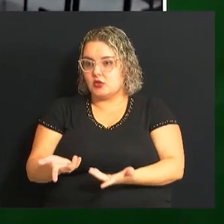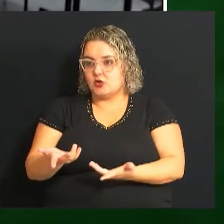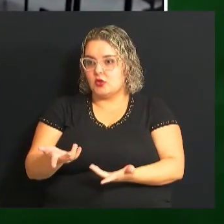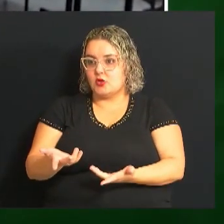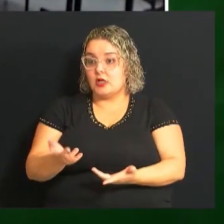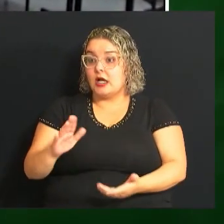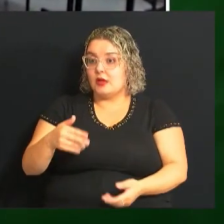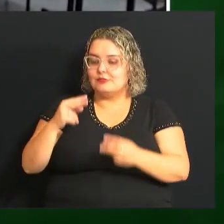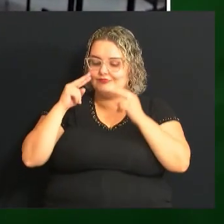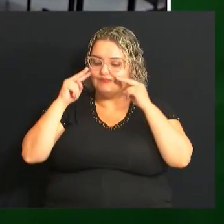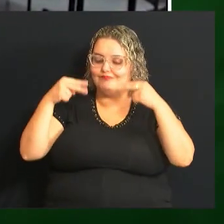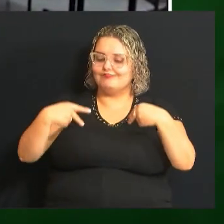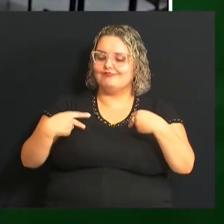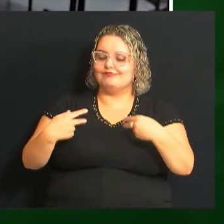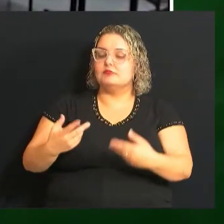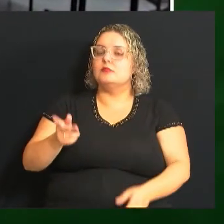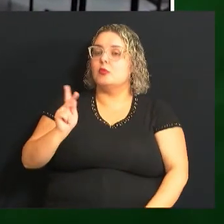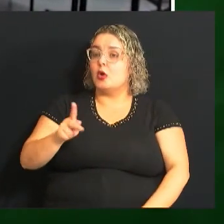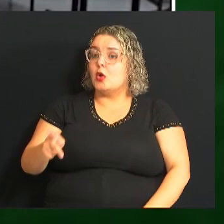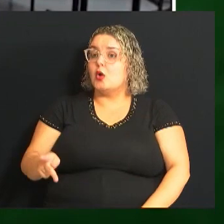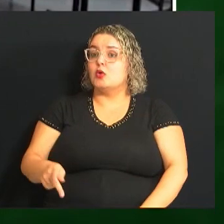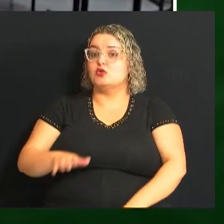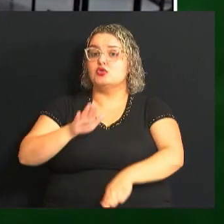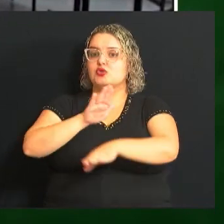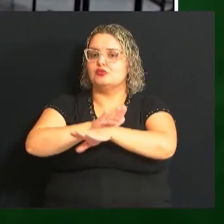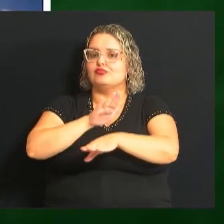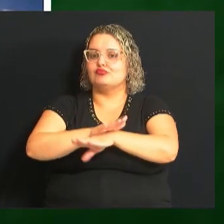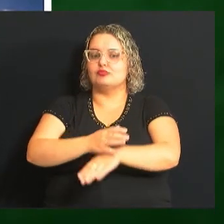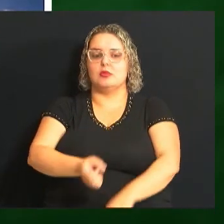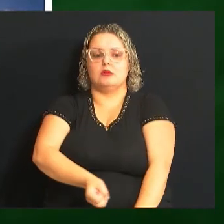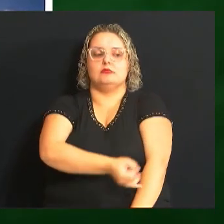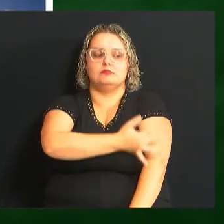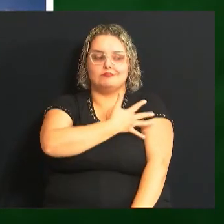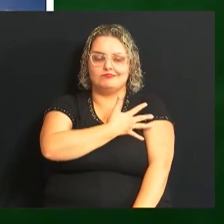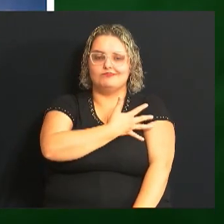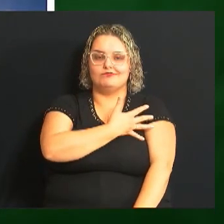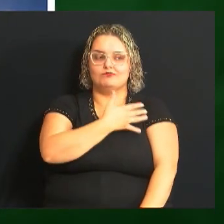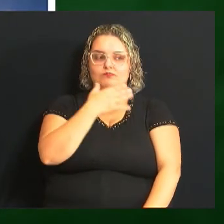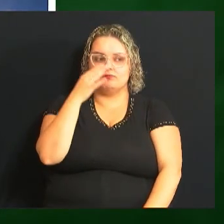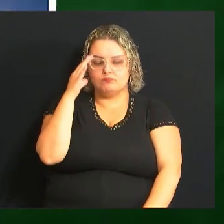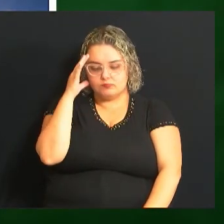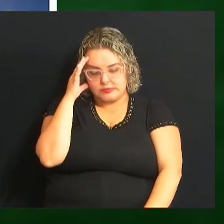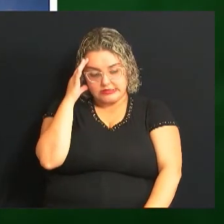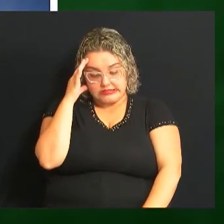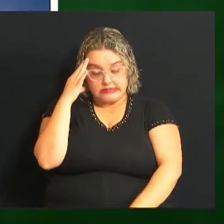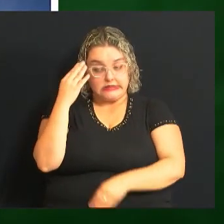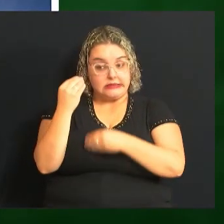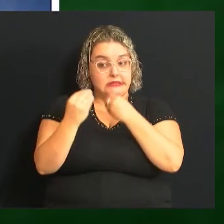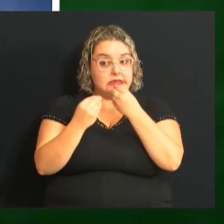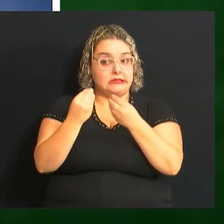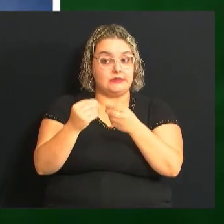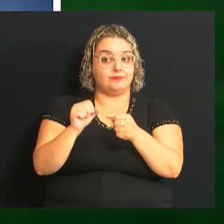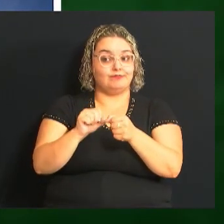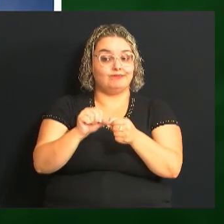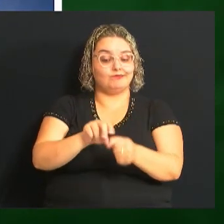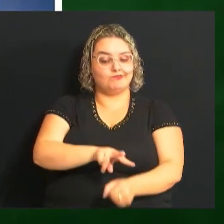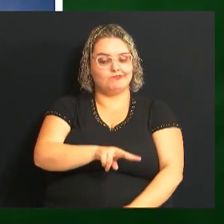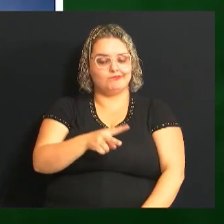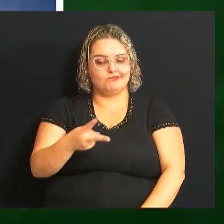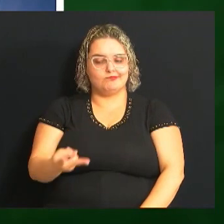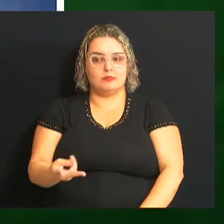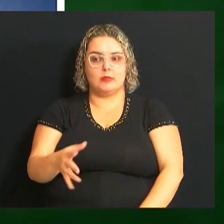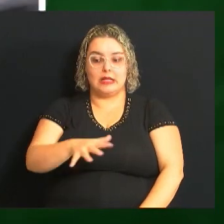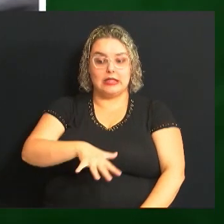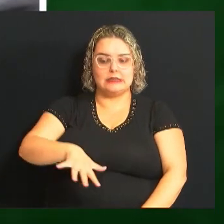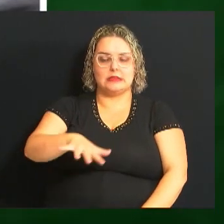vi professora de alunos do ensino fundamental, eu fiquei, puxa vida, e agora? Como é que eu faço essa transposição para esse segmento? Então,